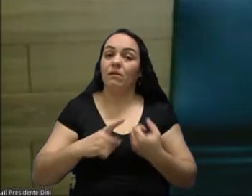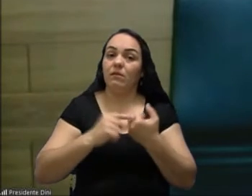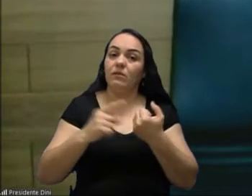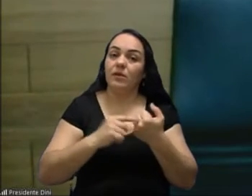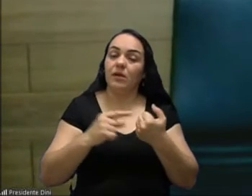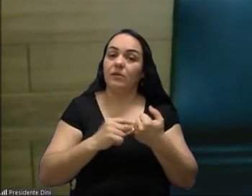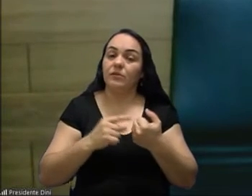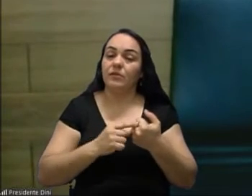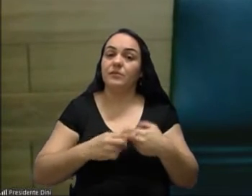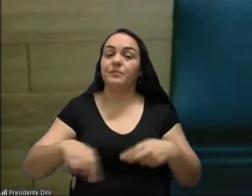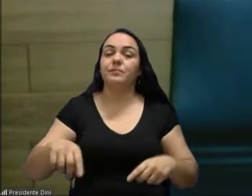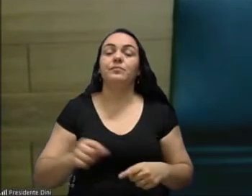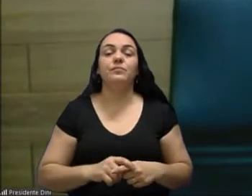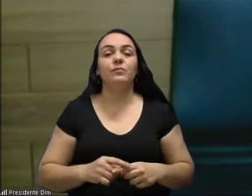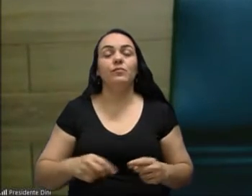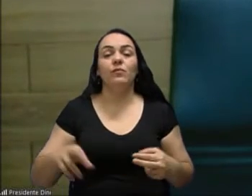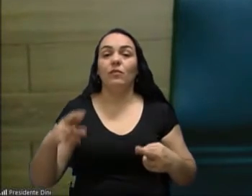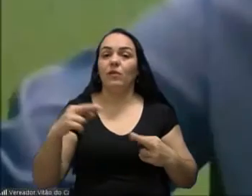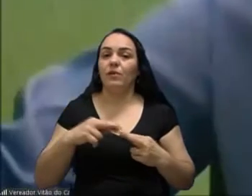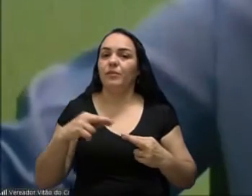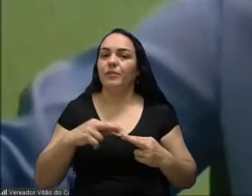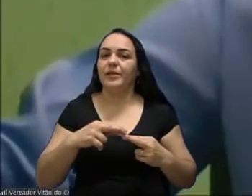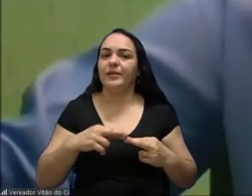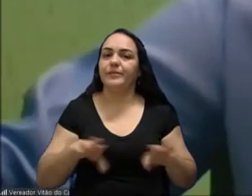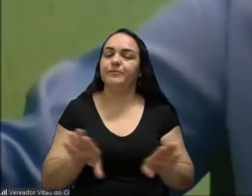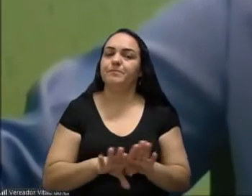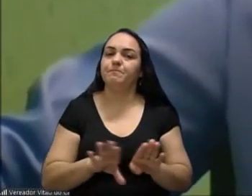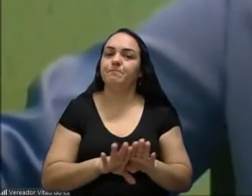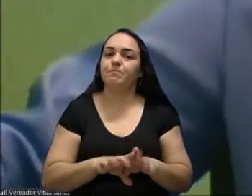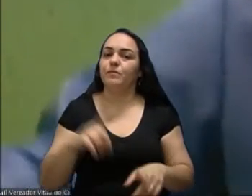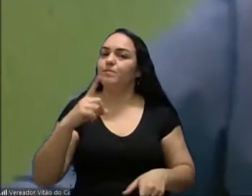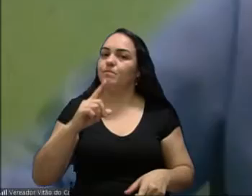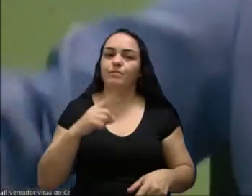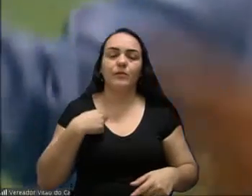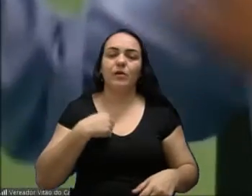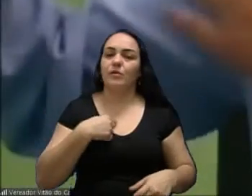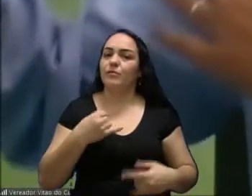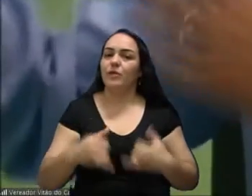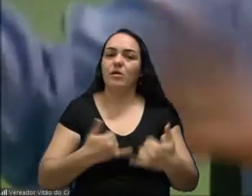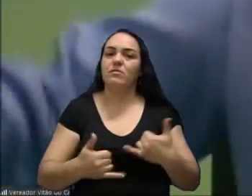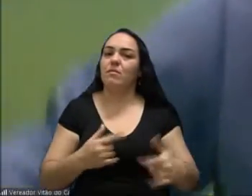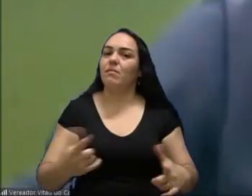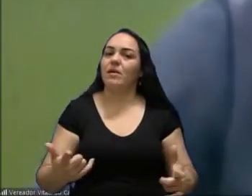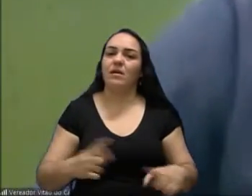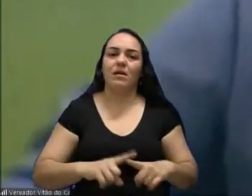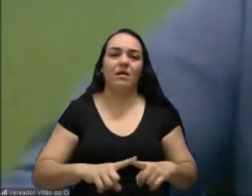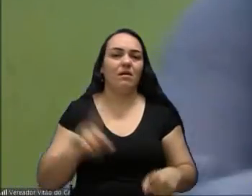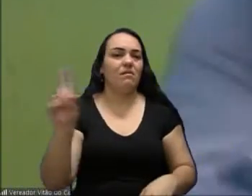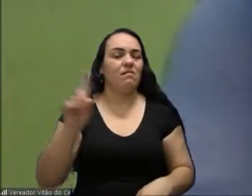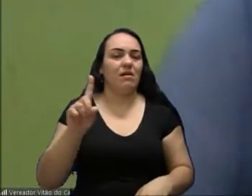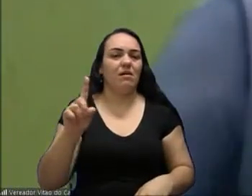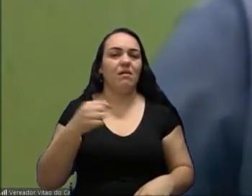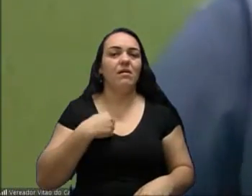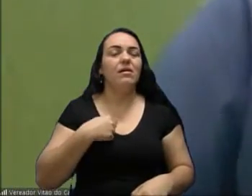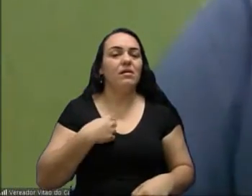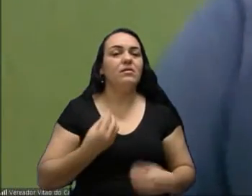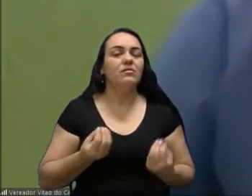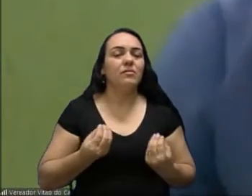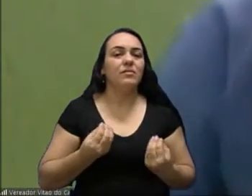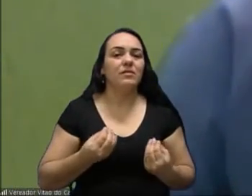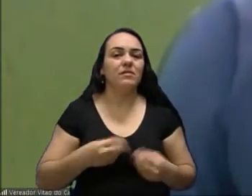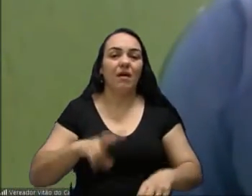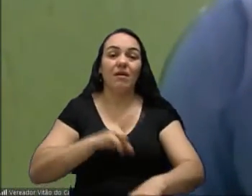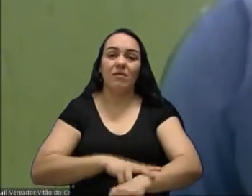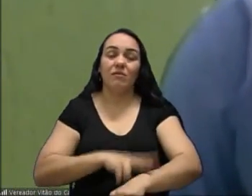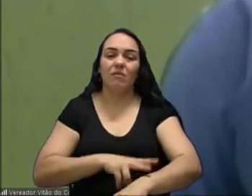citou o parágrafo puxa mas não saí daqui pra brincar não eu não saí daqui pra brincar se a pessoa estiver aqui no banheiro a